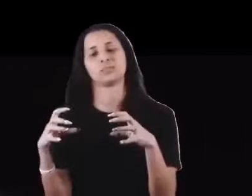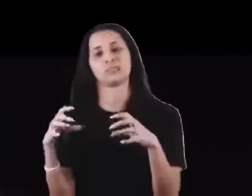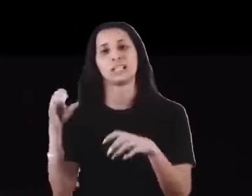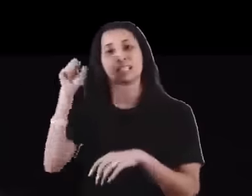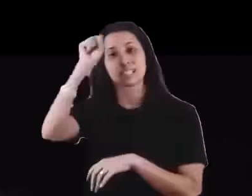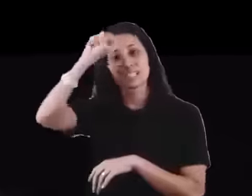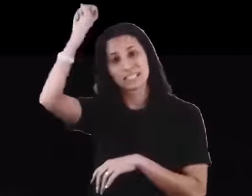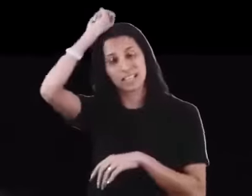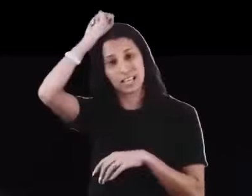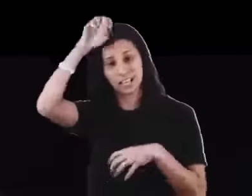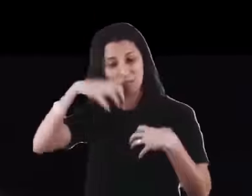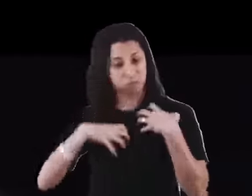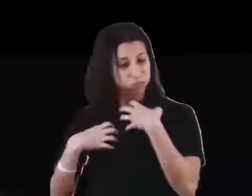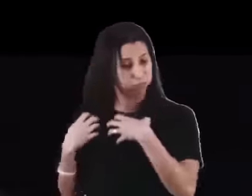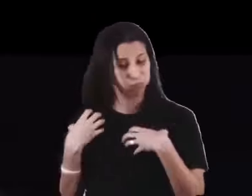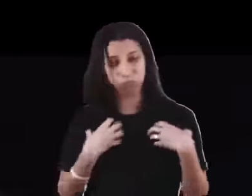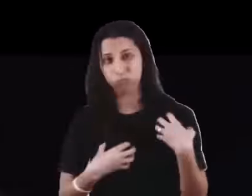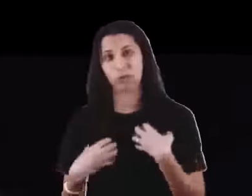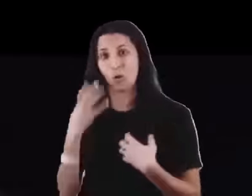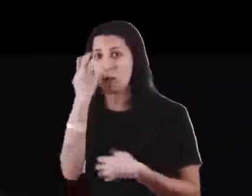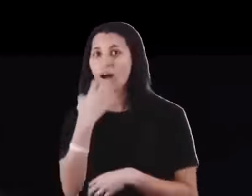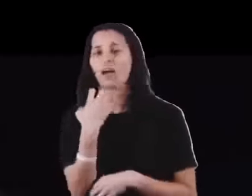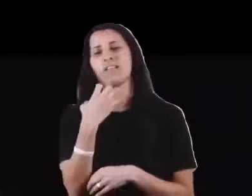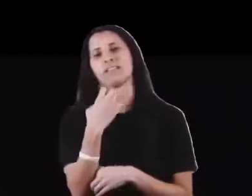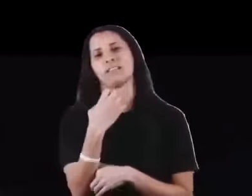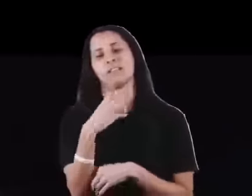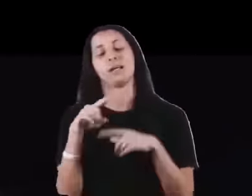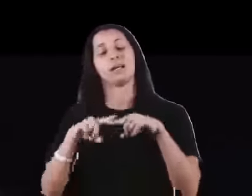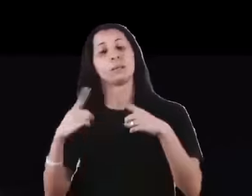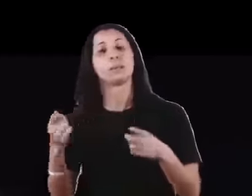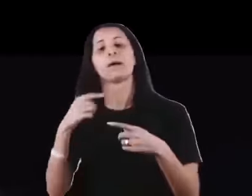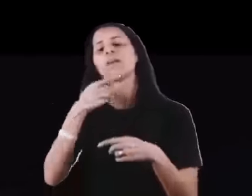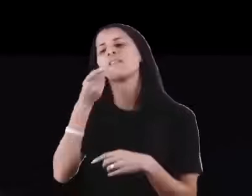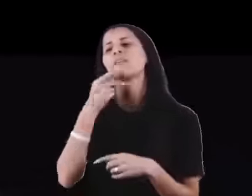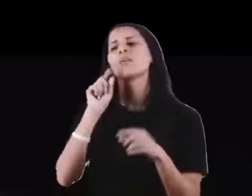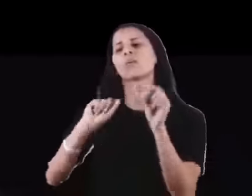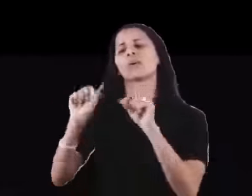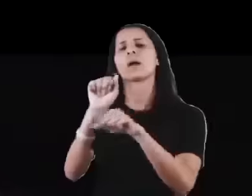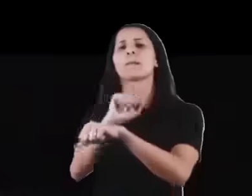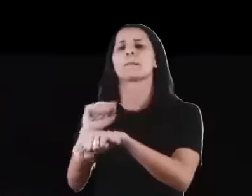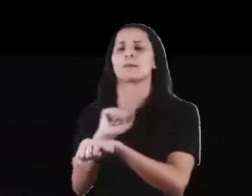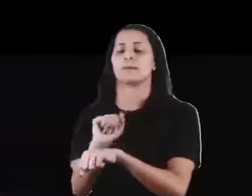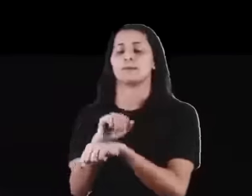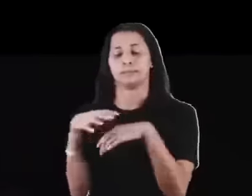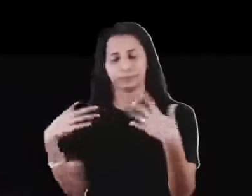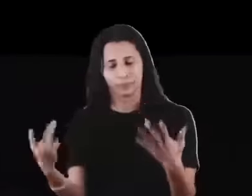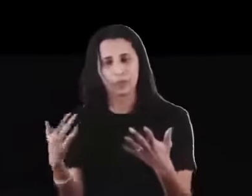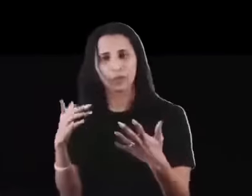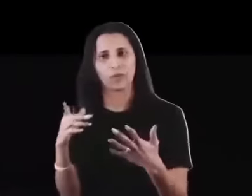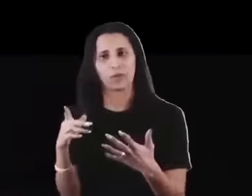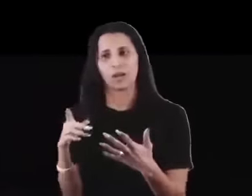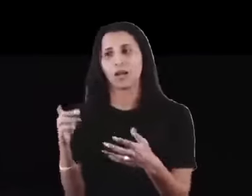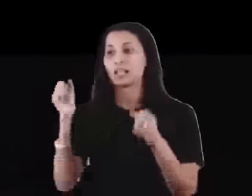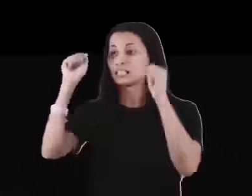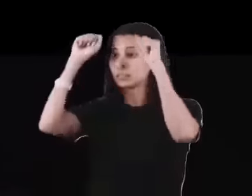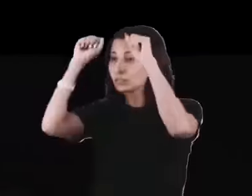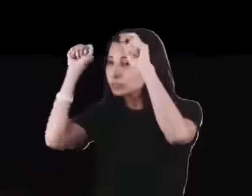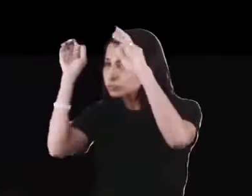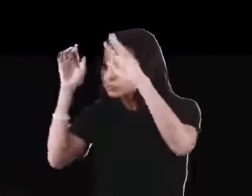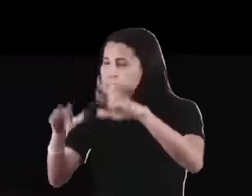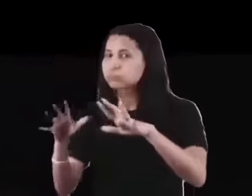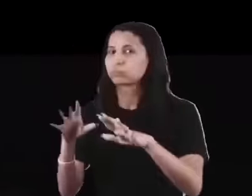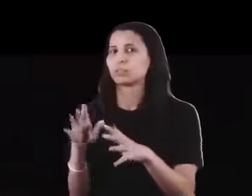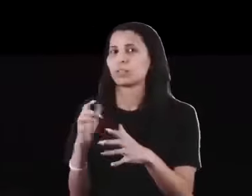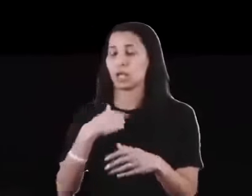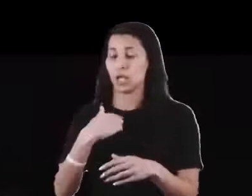E aí quando Sá Se Revoltou Ela disse assim Abraão ela disse então sarai disse Abraão carga sobre você